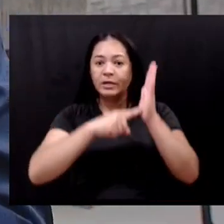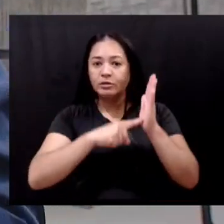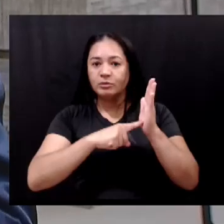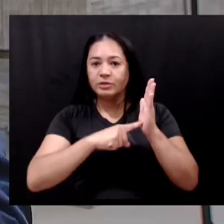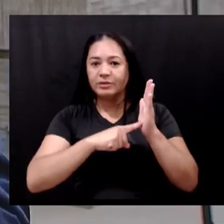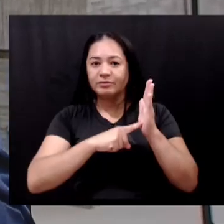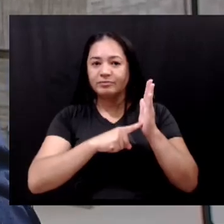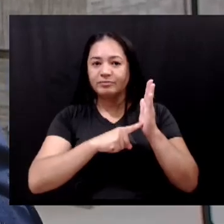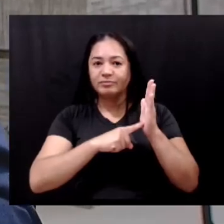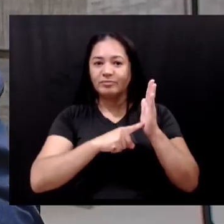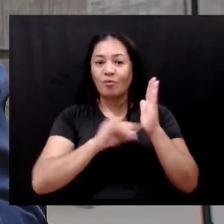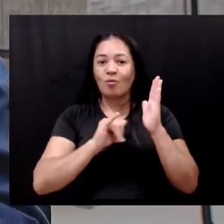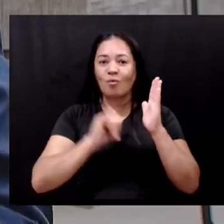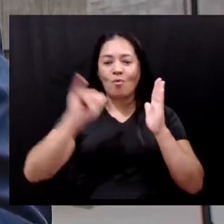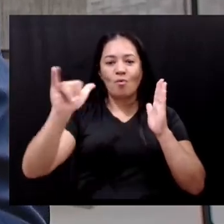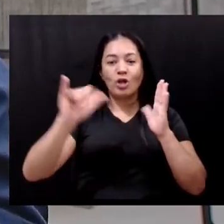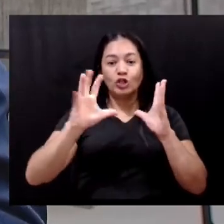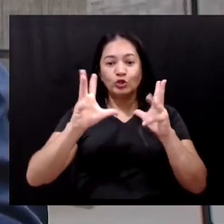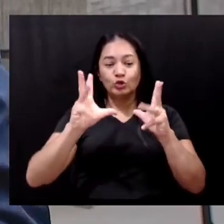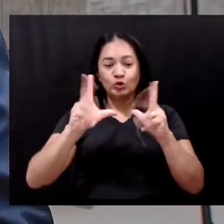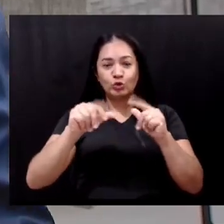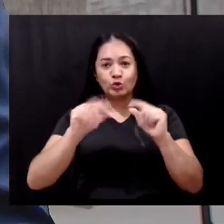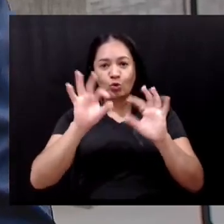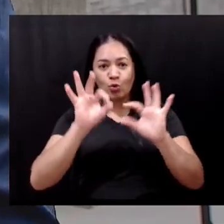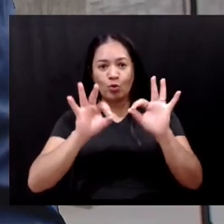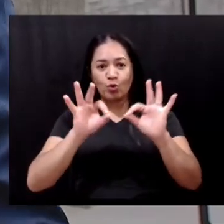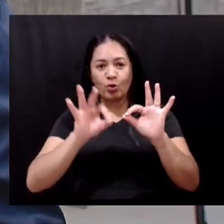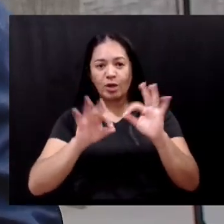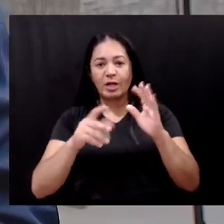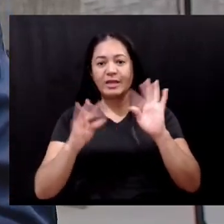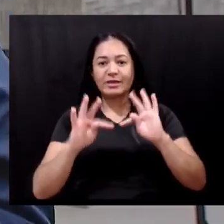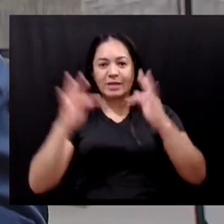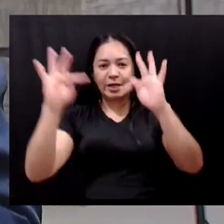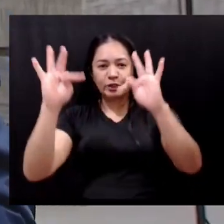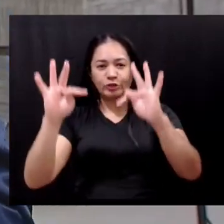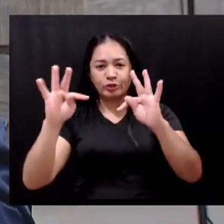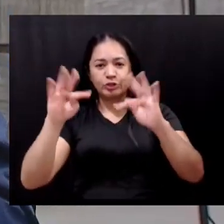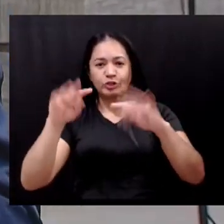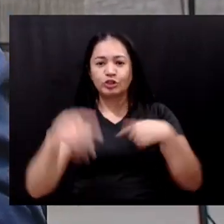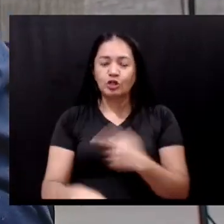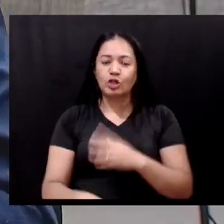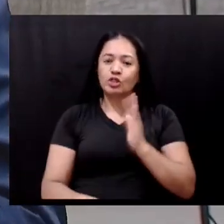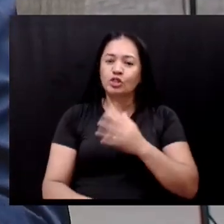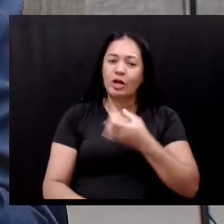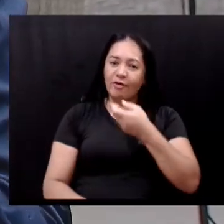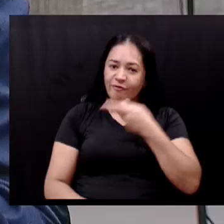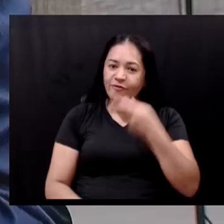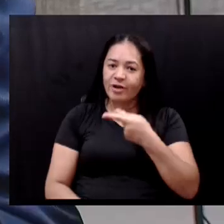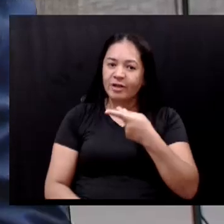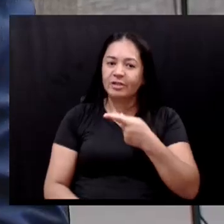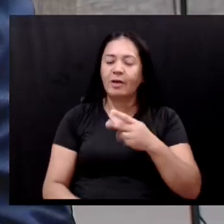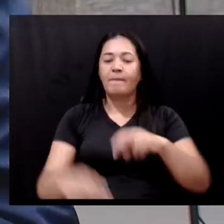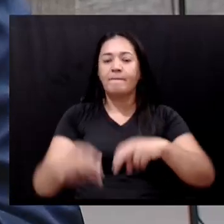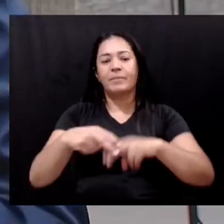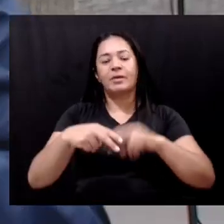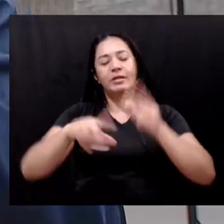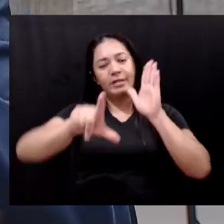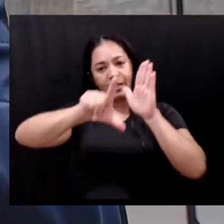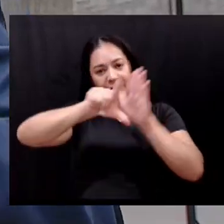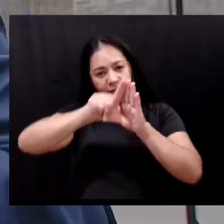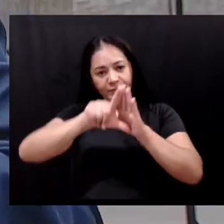toda essa parte tecnológica que nós estamos falando através dessa lei. Os semáforos